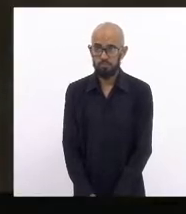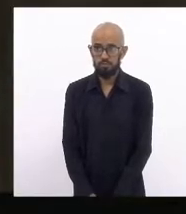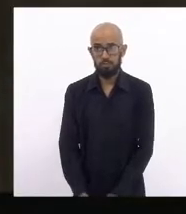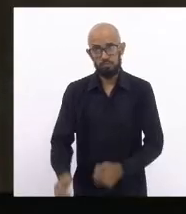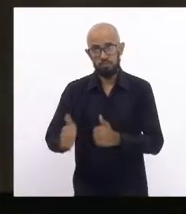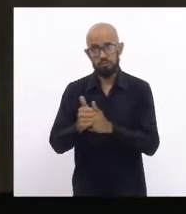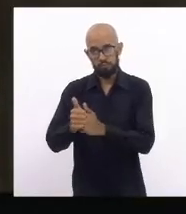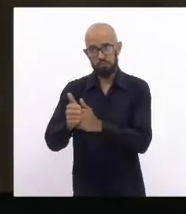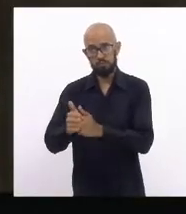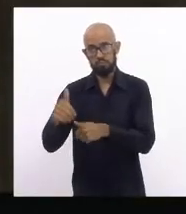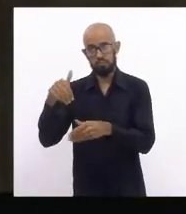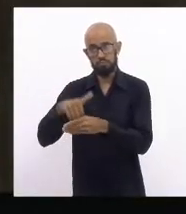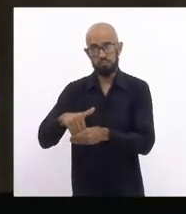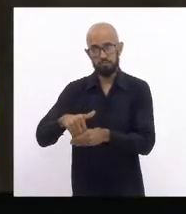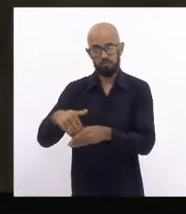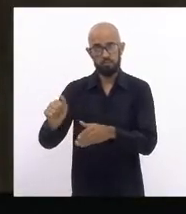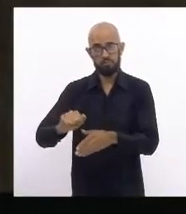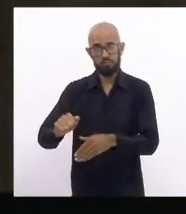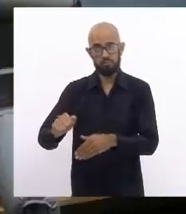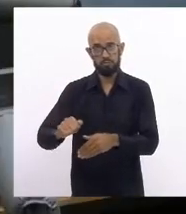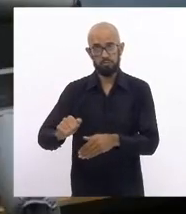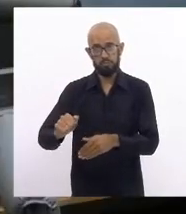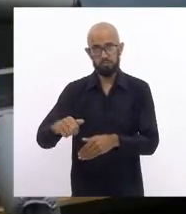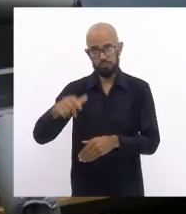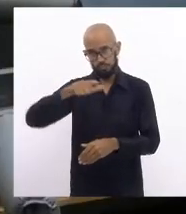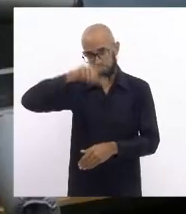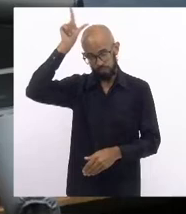Acompanho o parecer do relator, deputado Luiz Paulo.